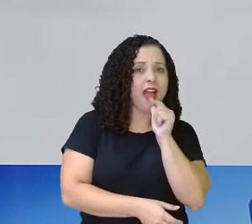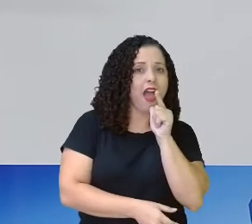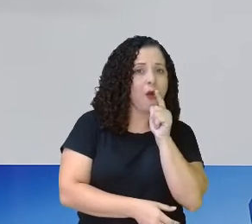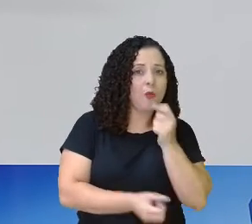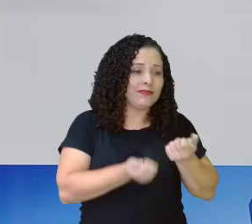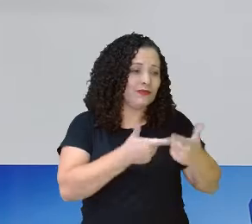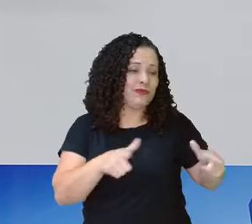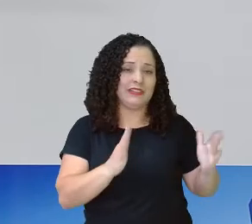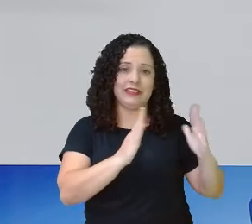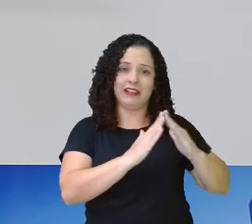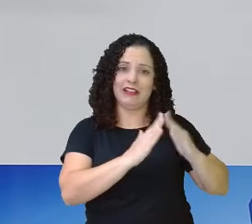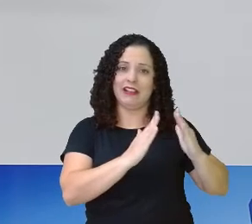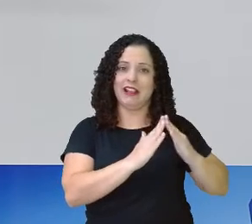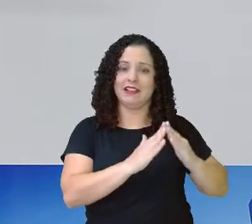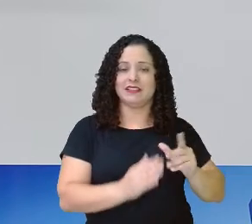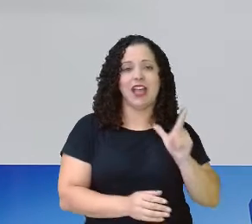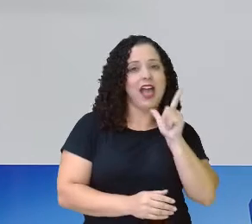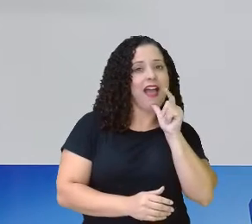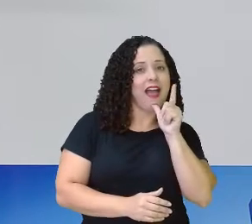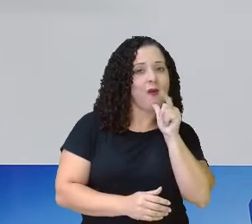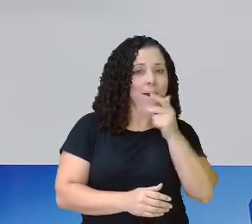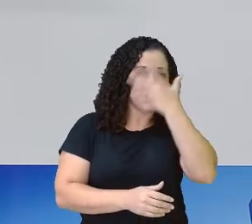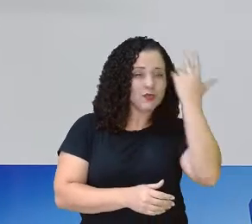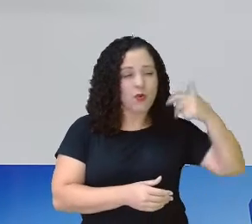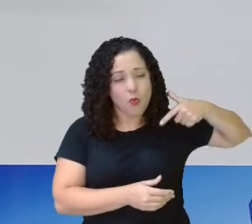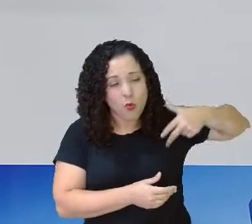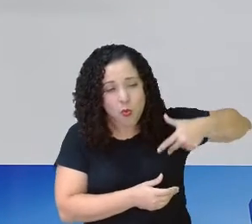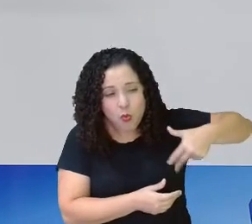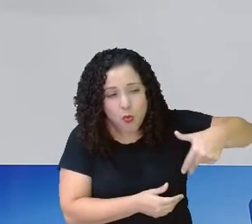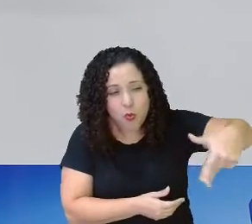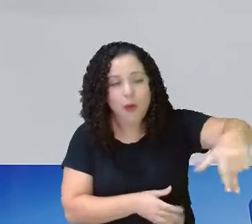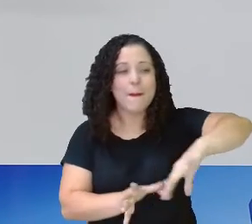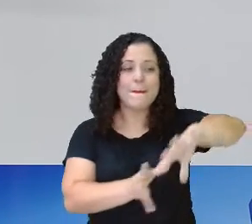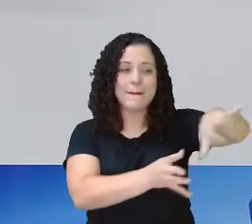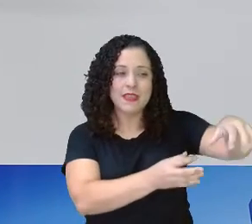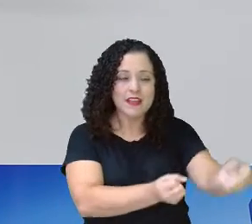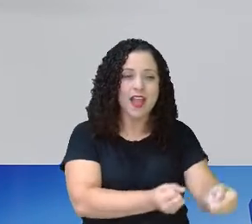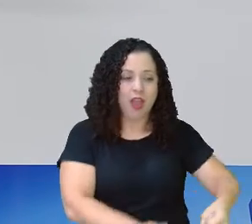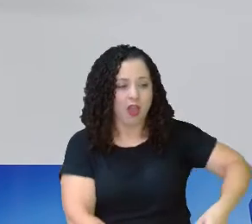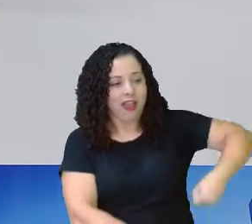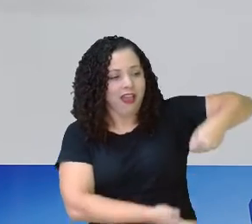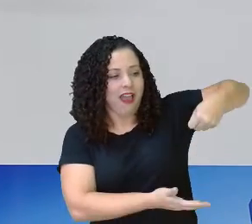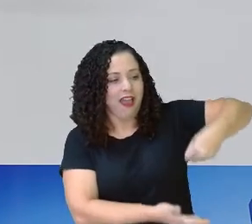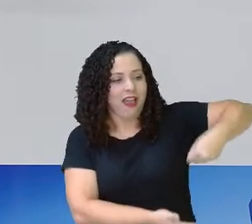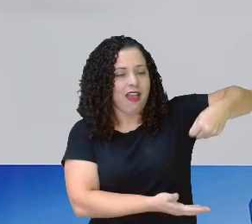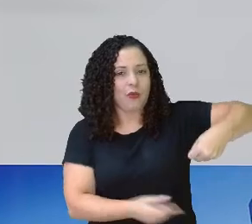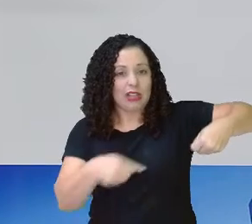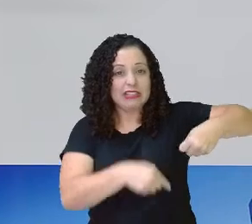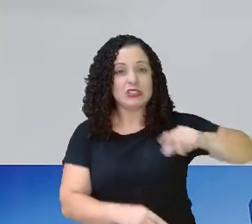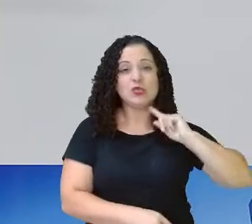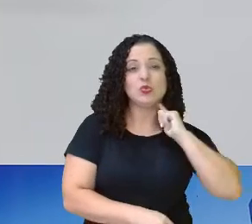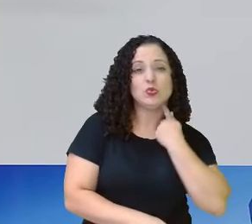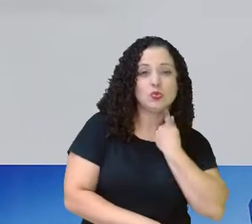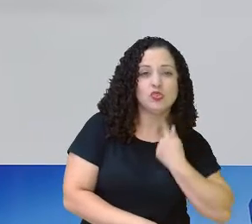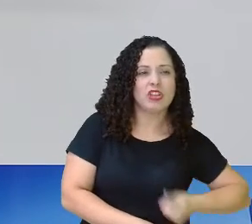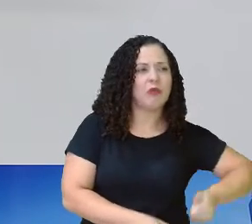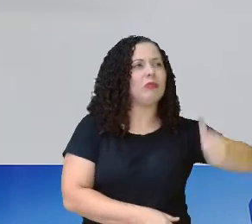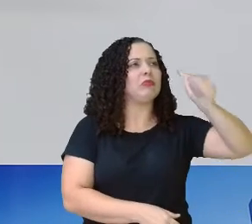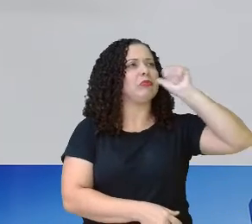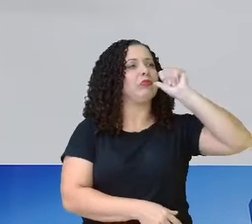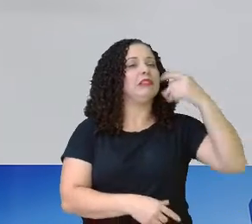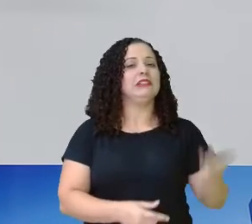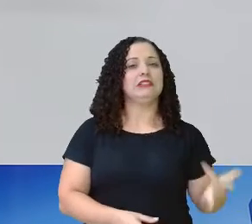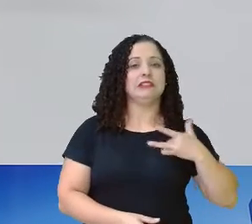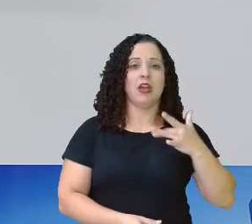na sua casa. Aí a pessoa tem que andar muito para buscar água, essa água às vezes não está limpa, certo? Então, a gente falar